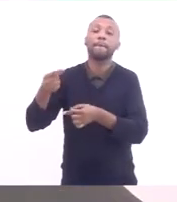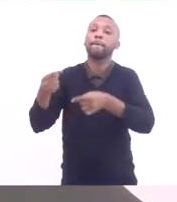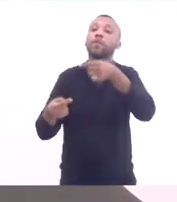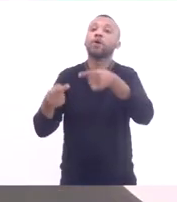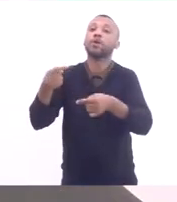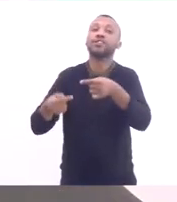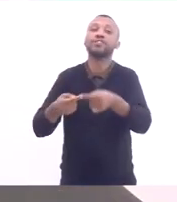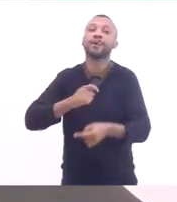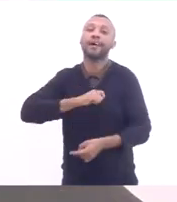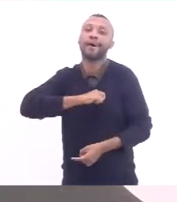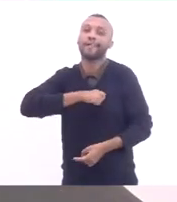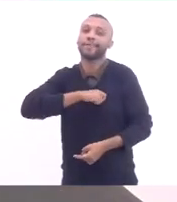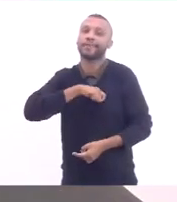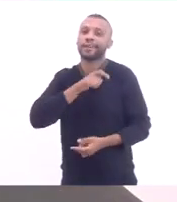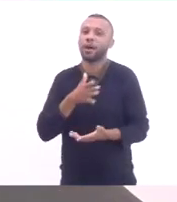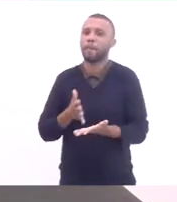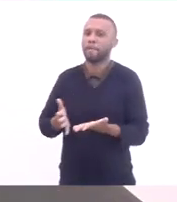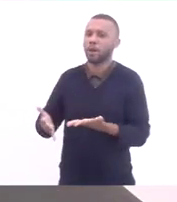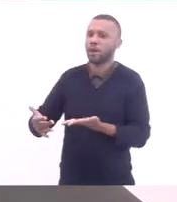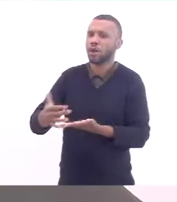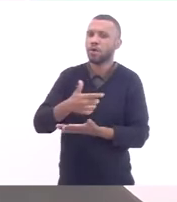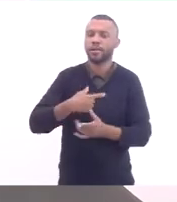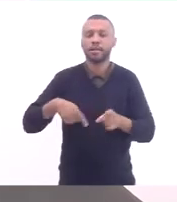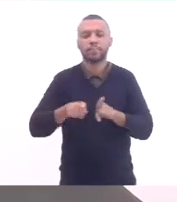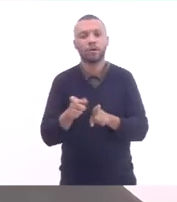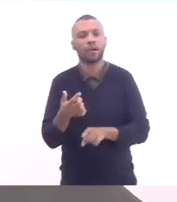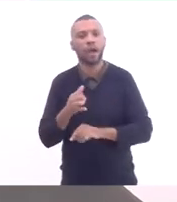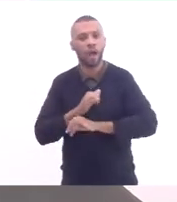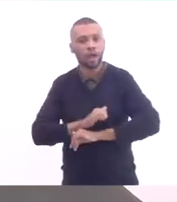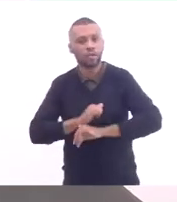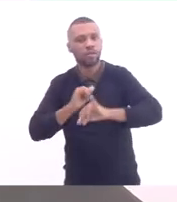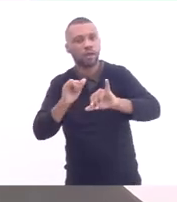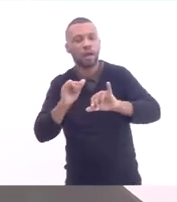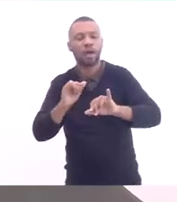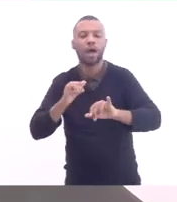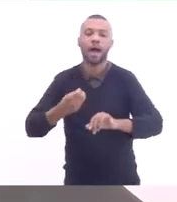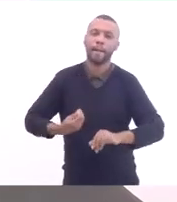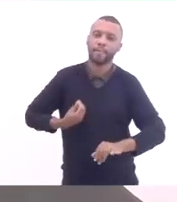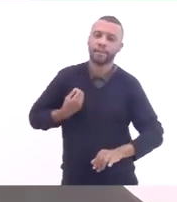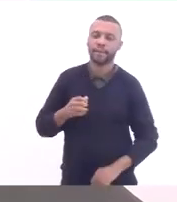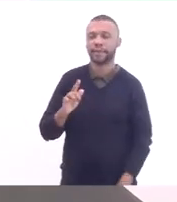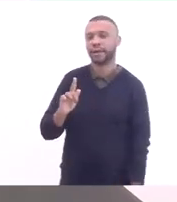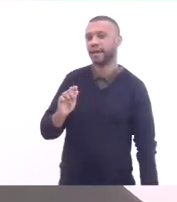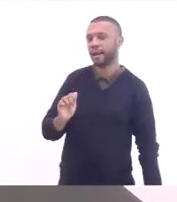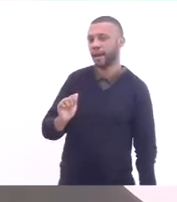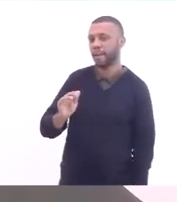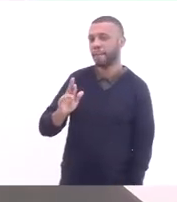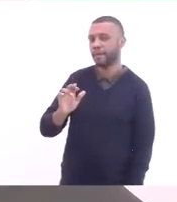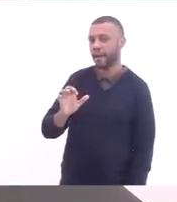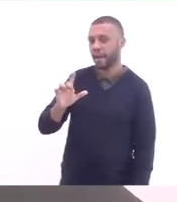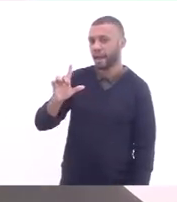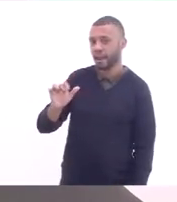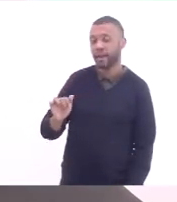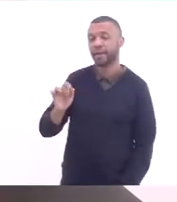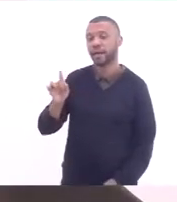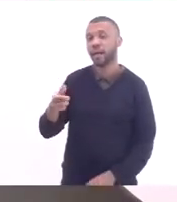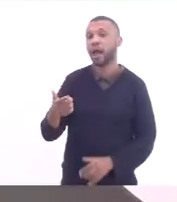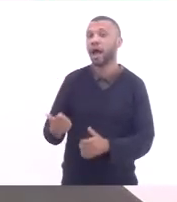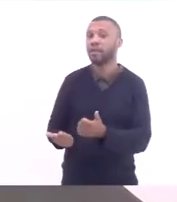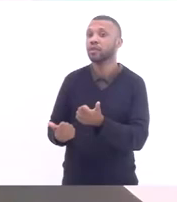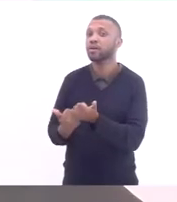e anunciando a presença também da Gabriela Garcia, assessora de